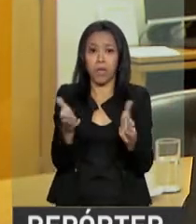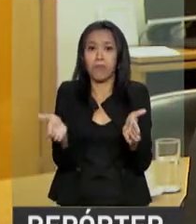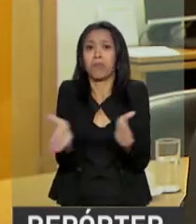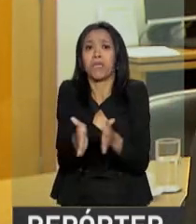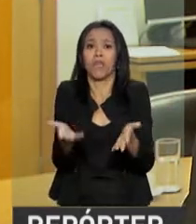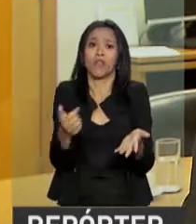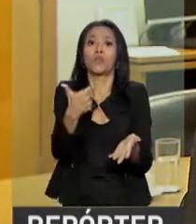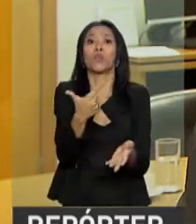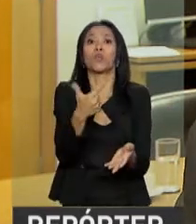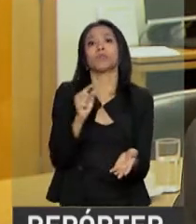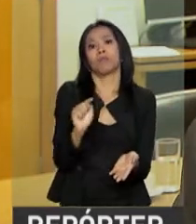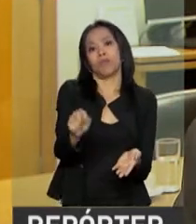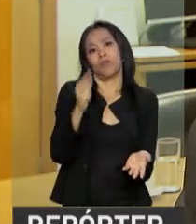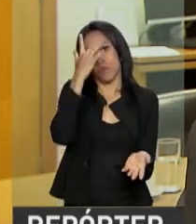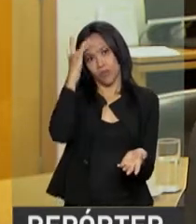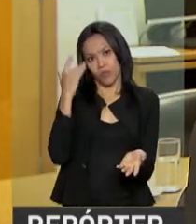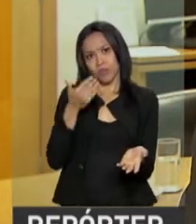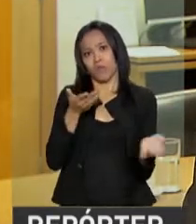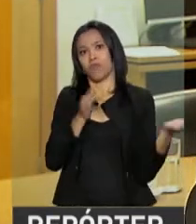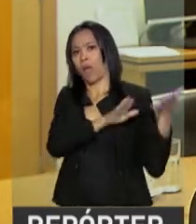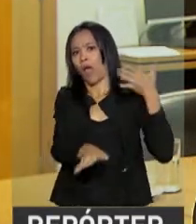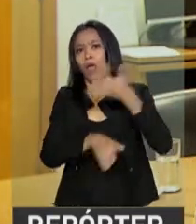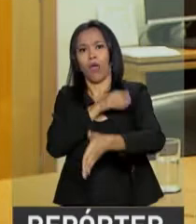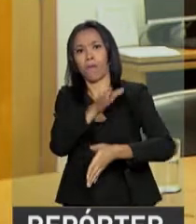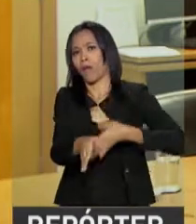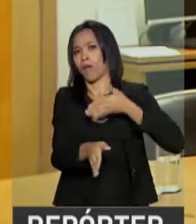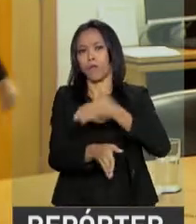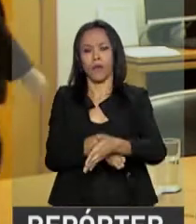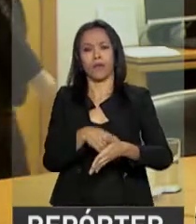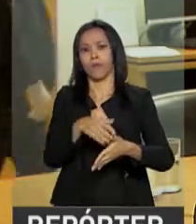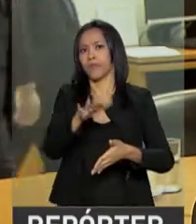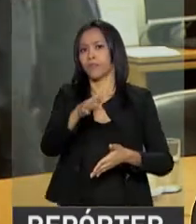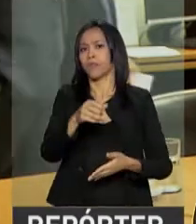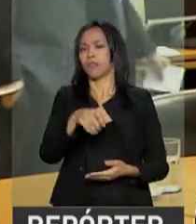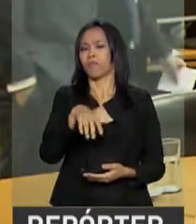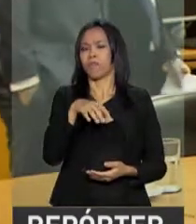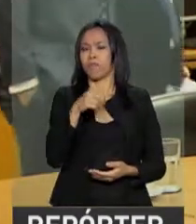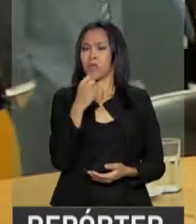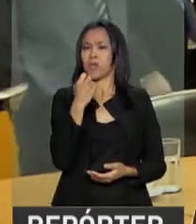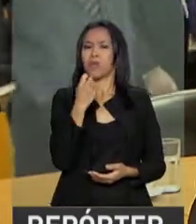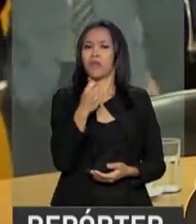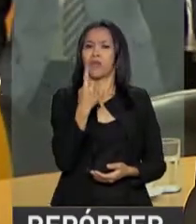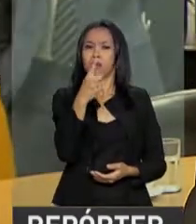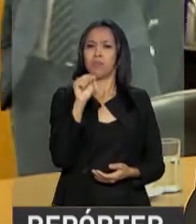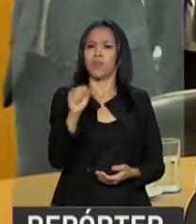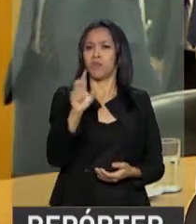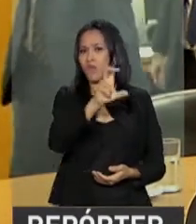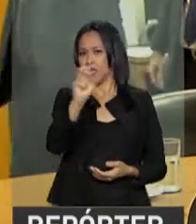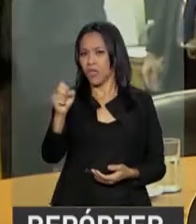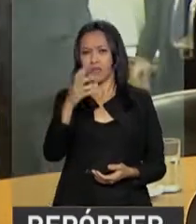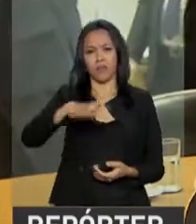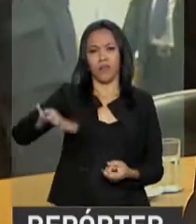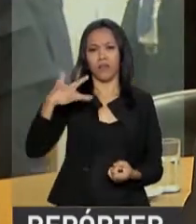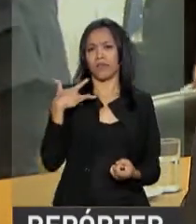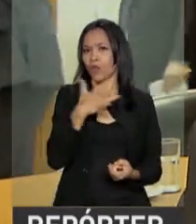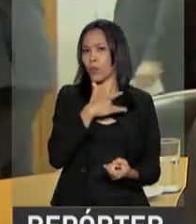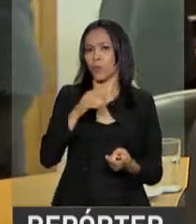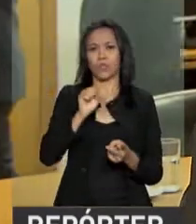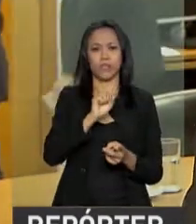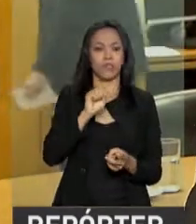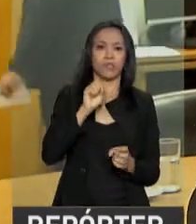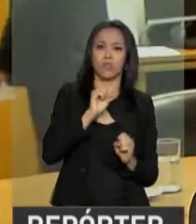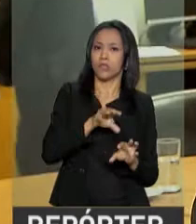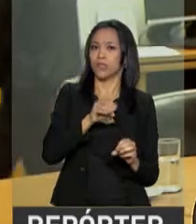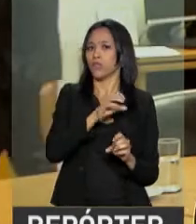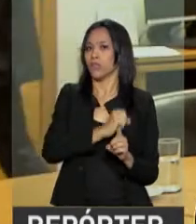para 12 mil habitantes. Recebemos, em média, de atendimento em torno de 1.000, 1.500 pessoas diárias, tanto na educação, na saúde, no social. E